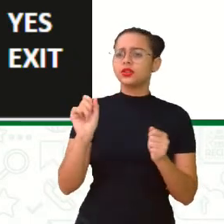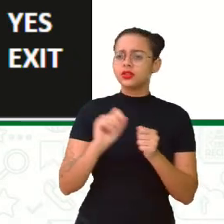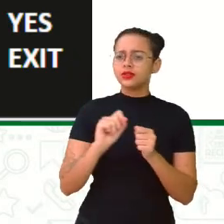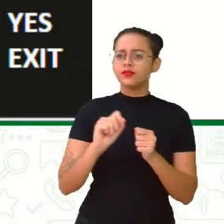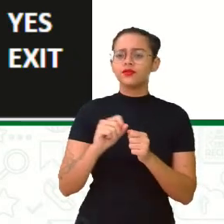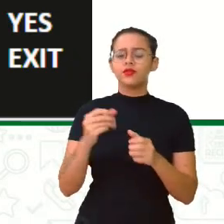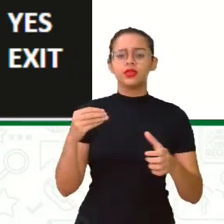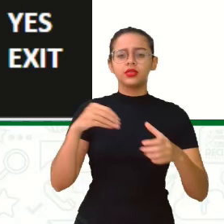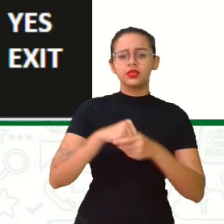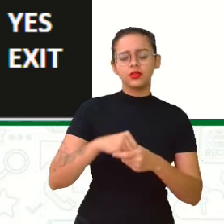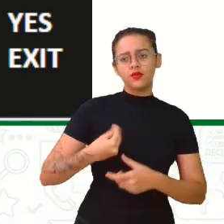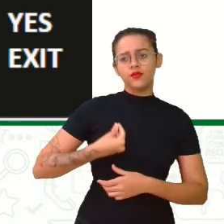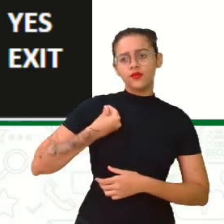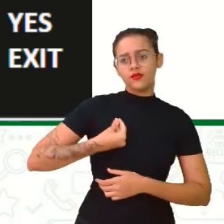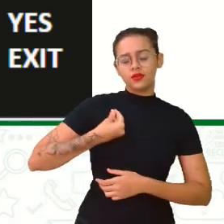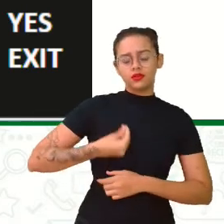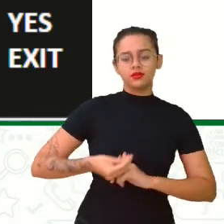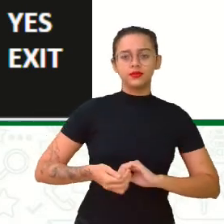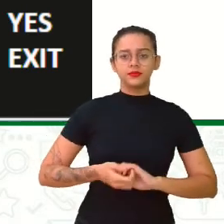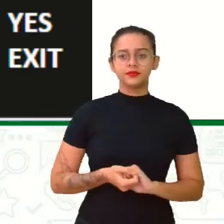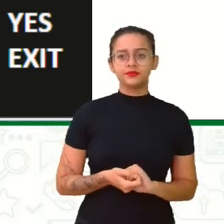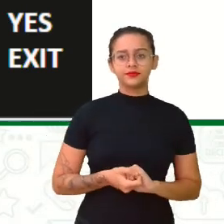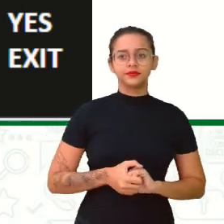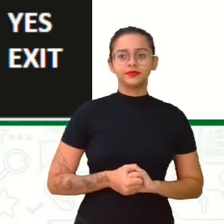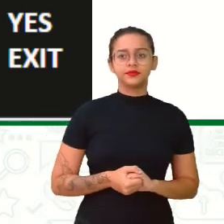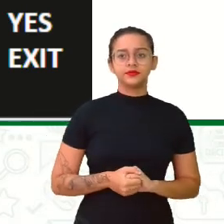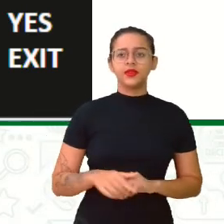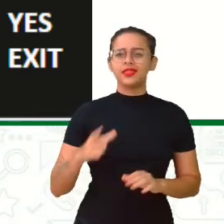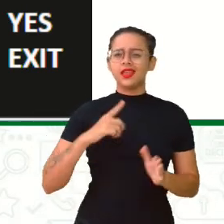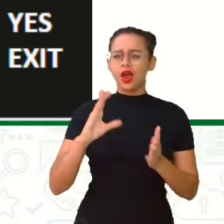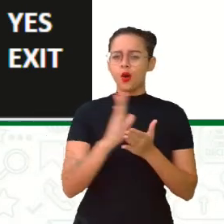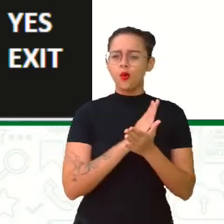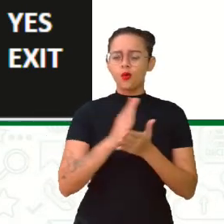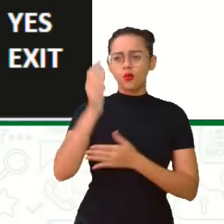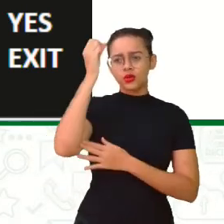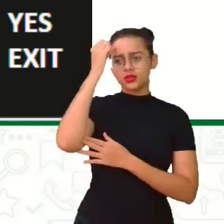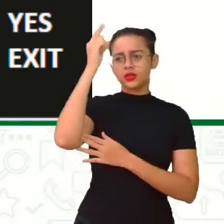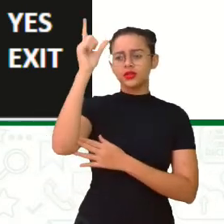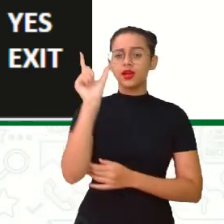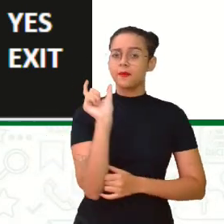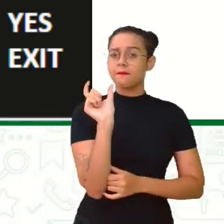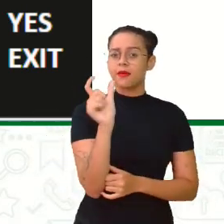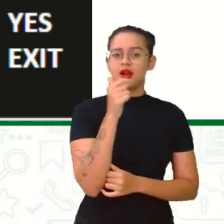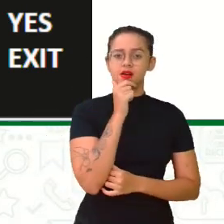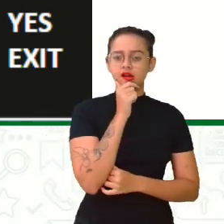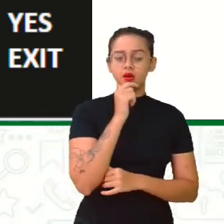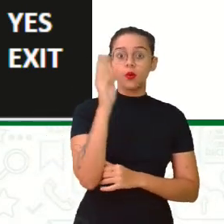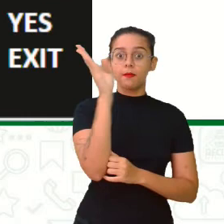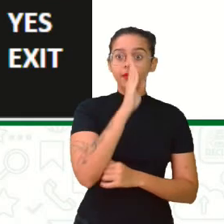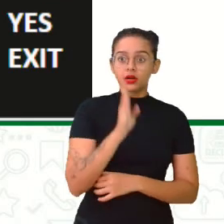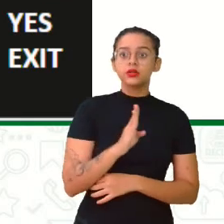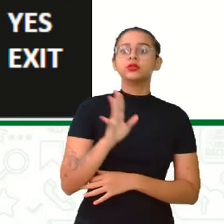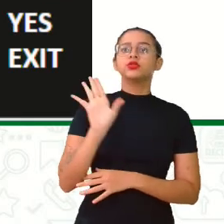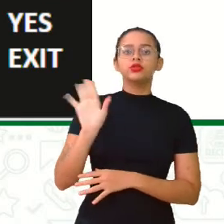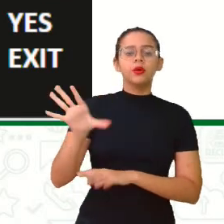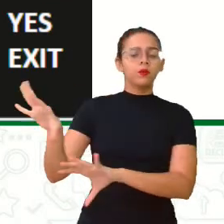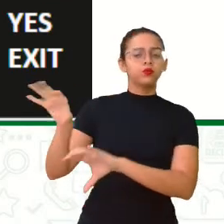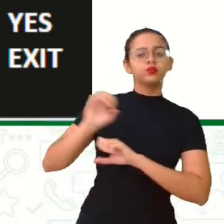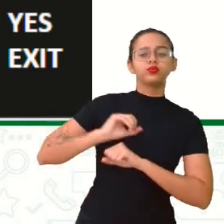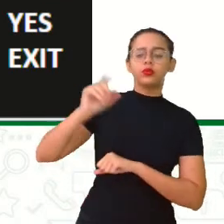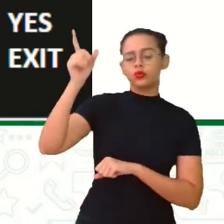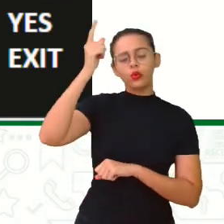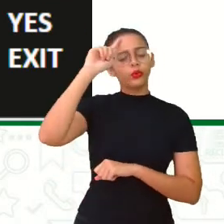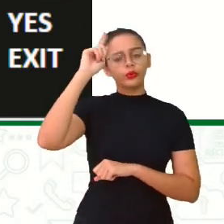parte do nosso cotidiano, tá? Aqui nós temos algumas ideias das palavras em inglês que o brasileiro adotou no